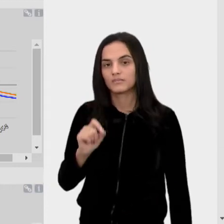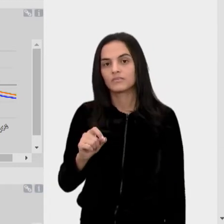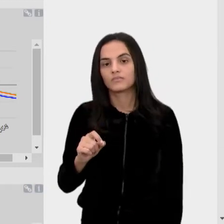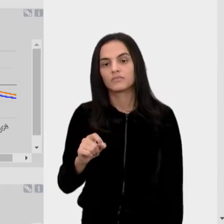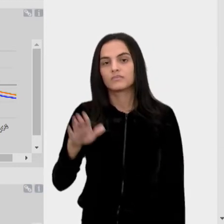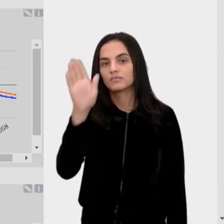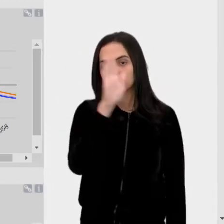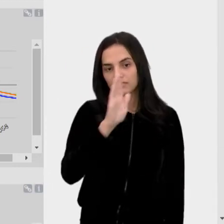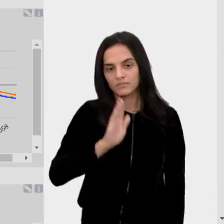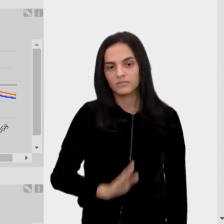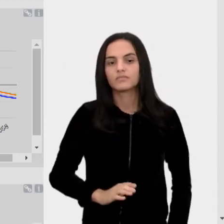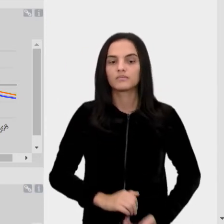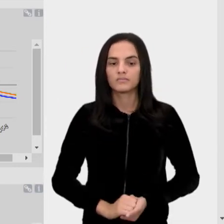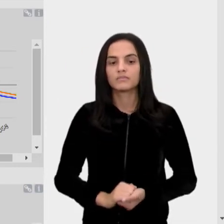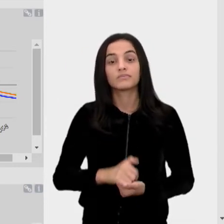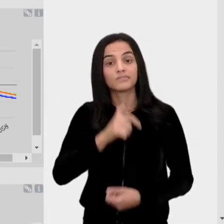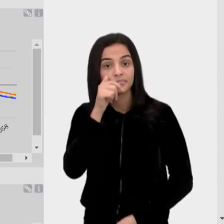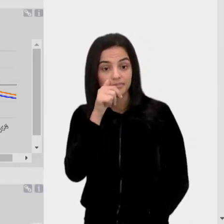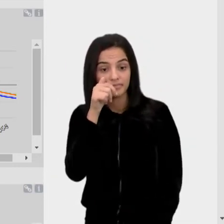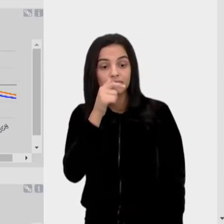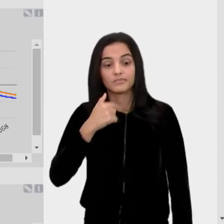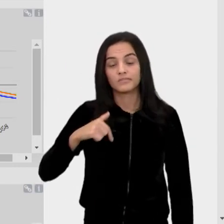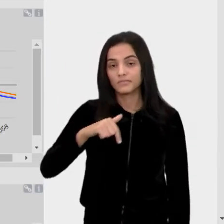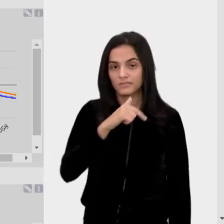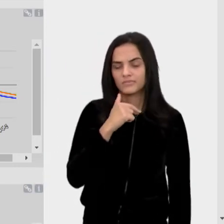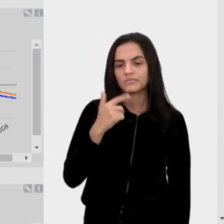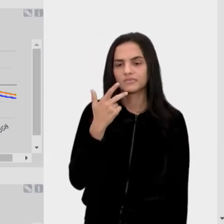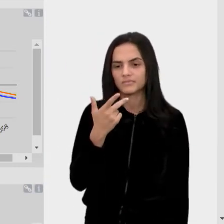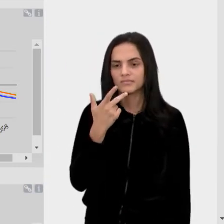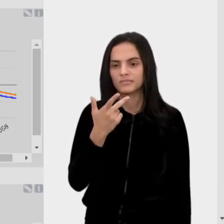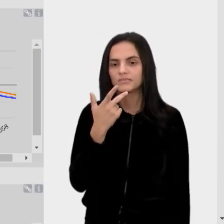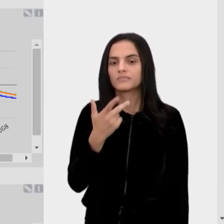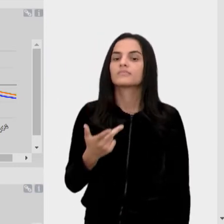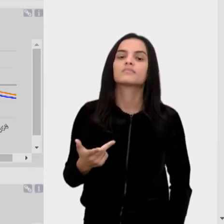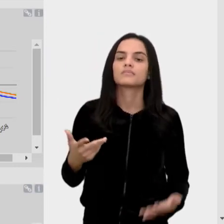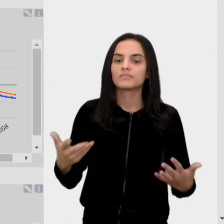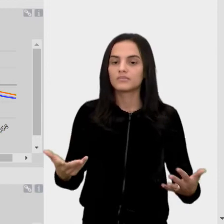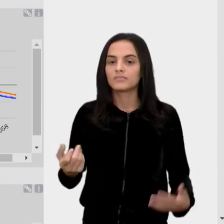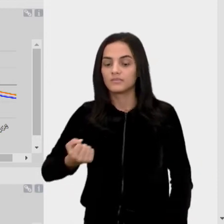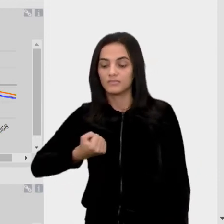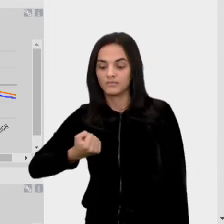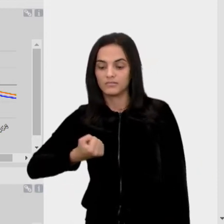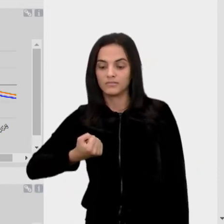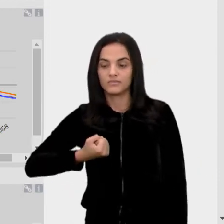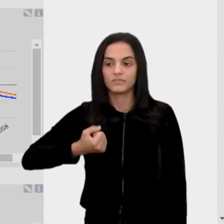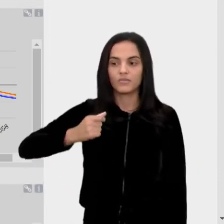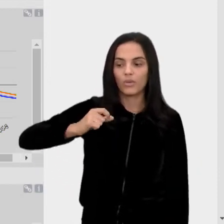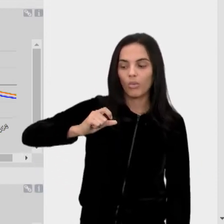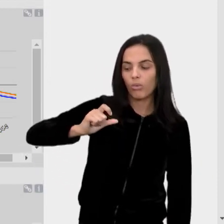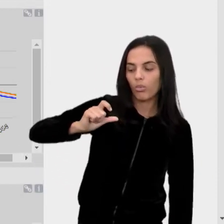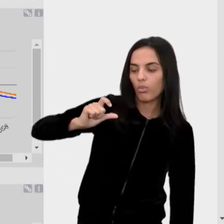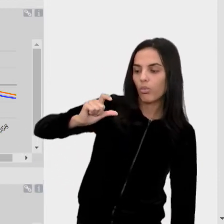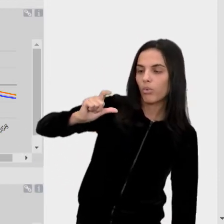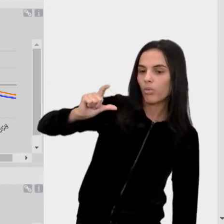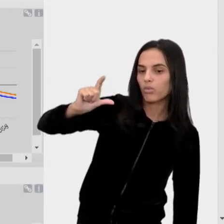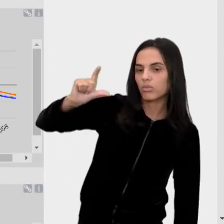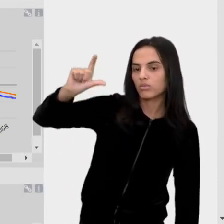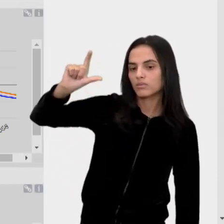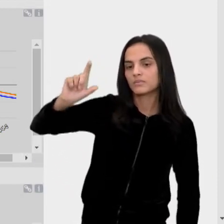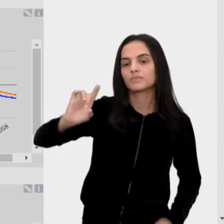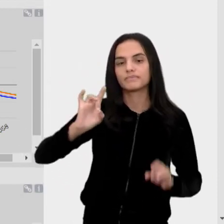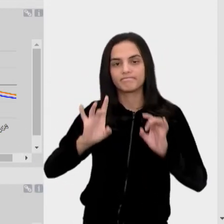do Brasil. Né? E interessante que nós estamos falando aqui, né, enquanto isso, ó, os números aqui vão aumentando, né, porque vai aumentando a